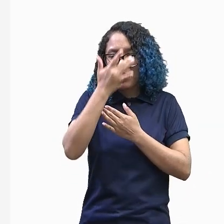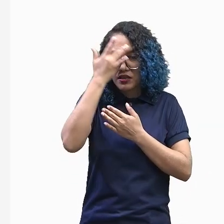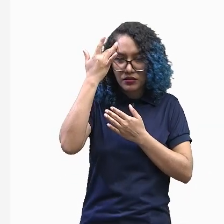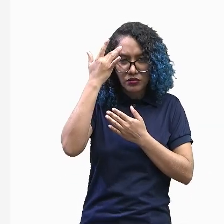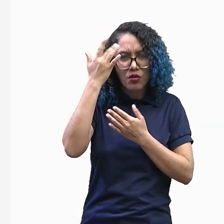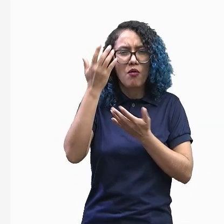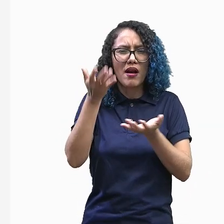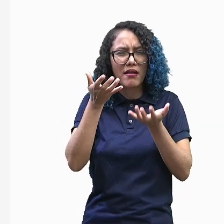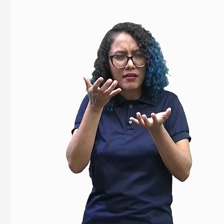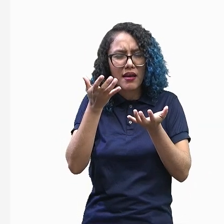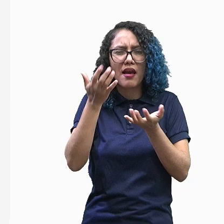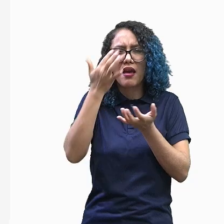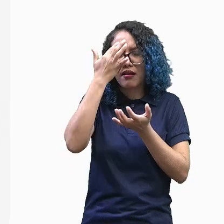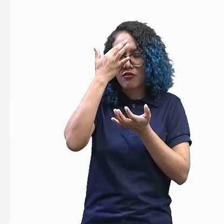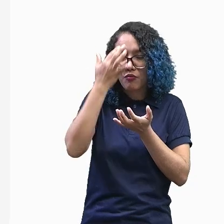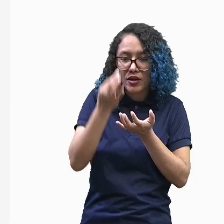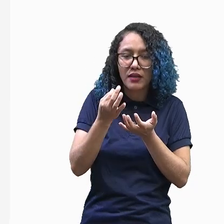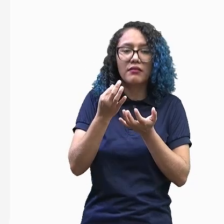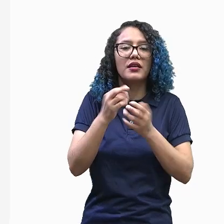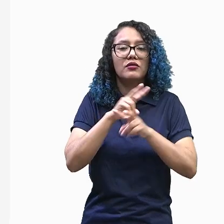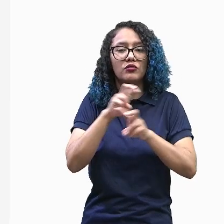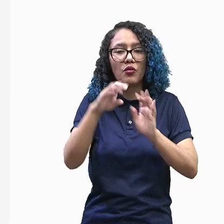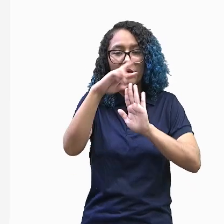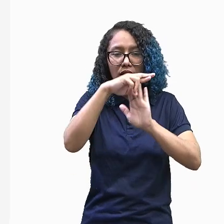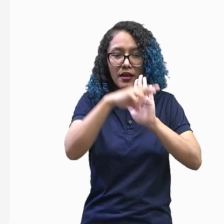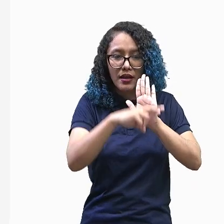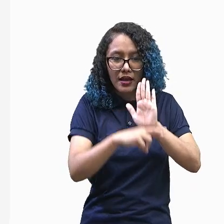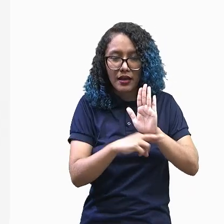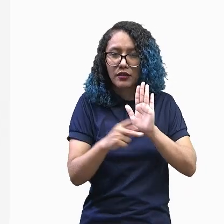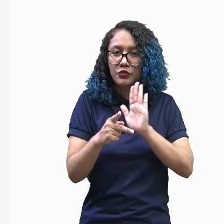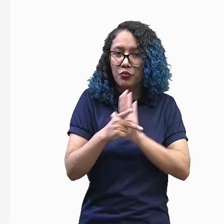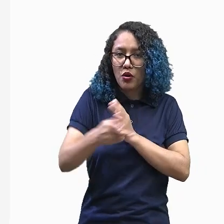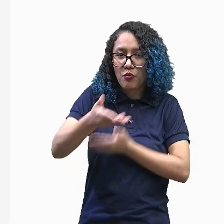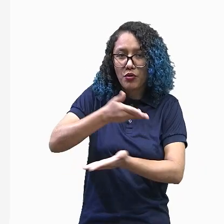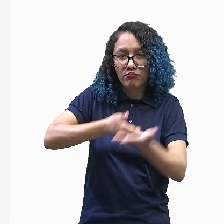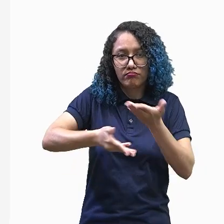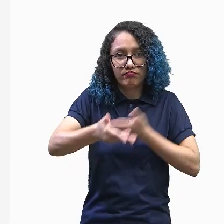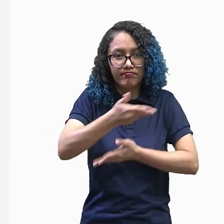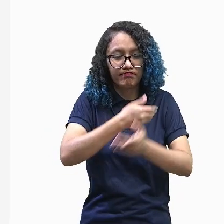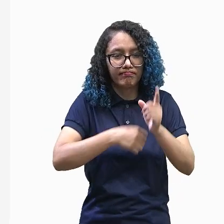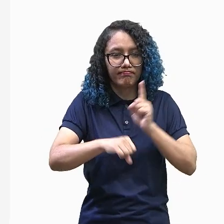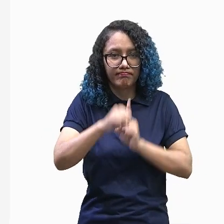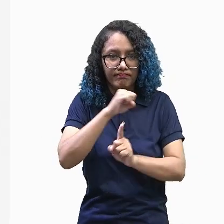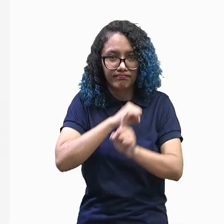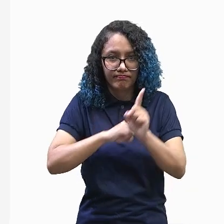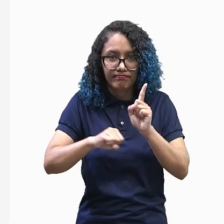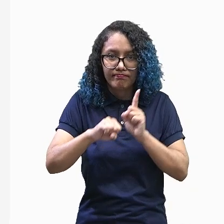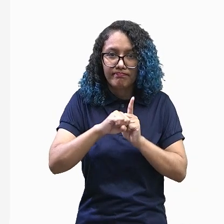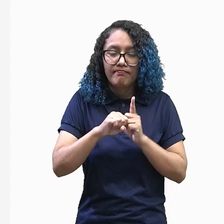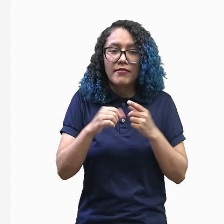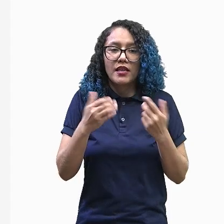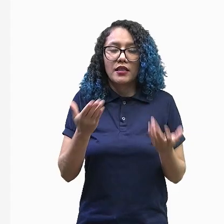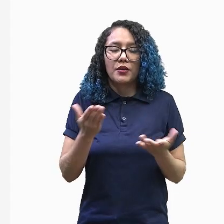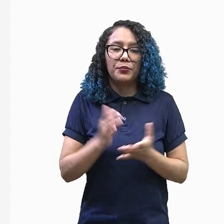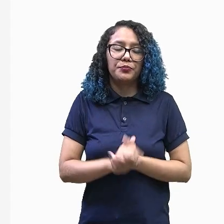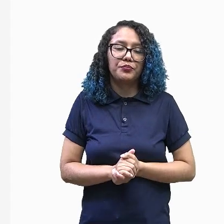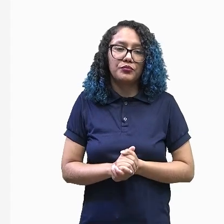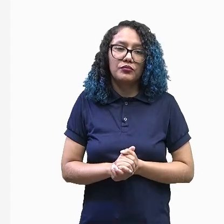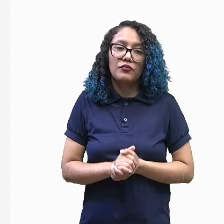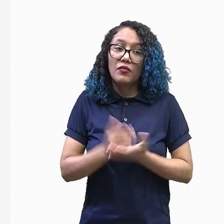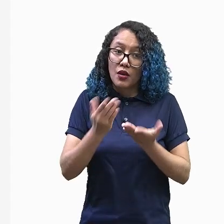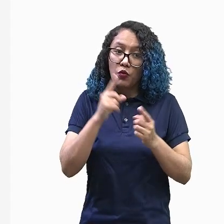as interações sociais. Então, os textos normativos, né, ele tem essa